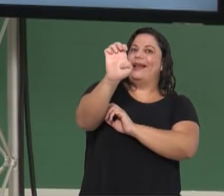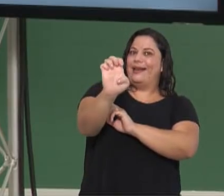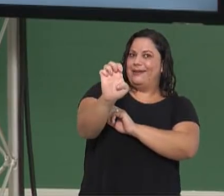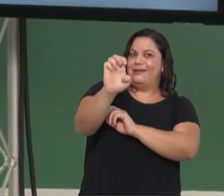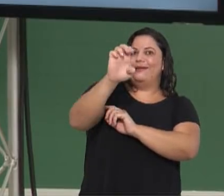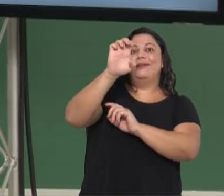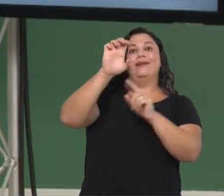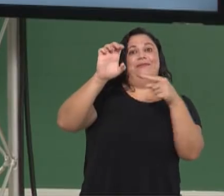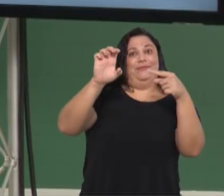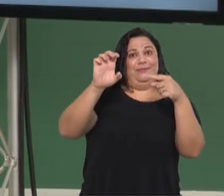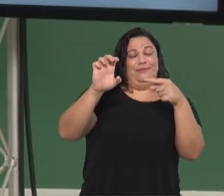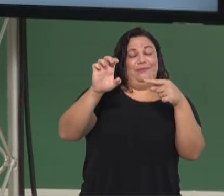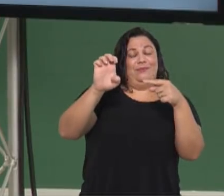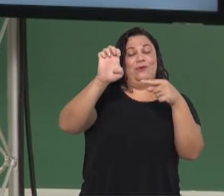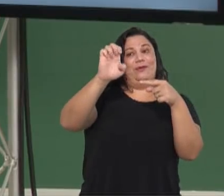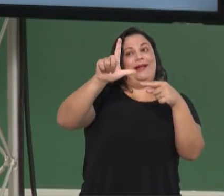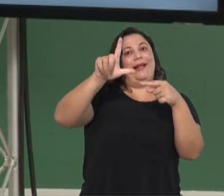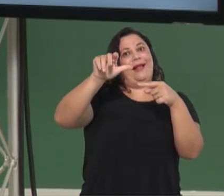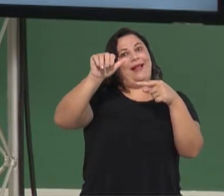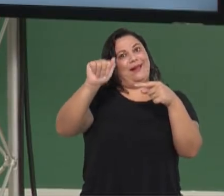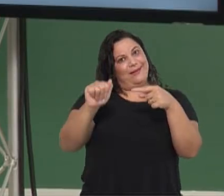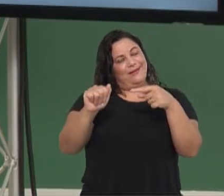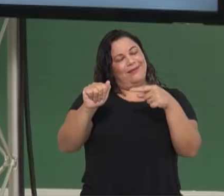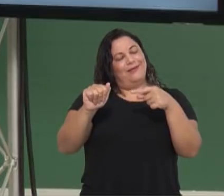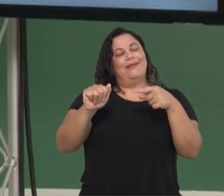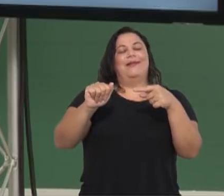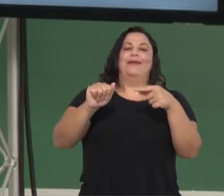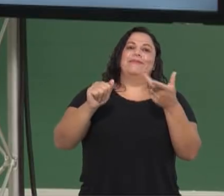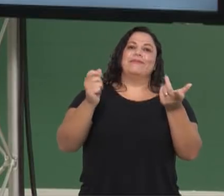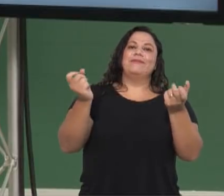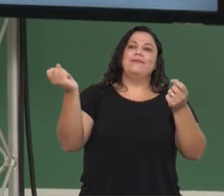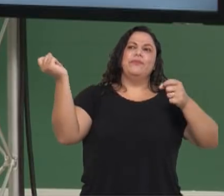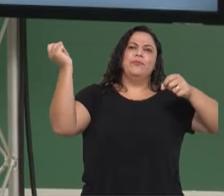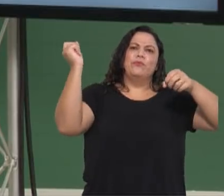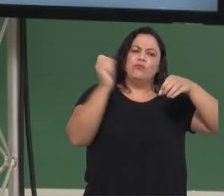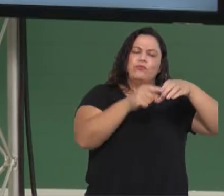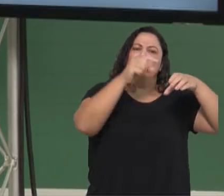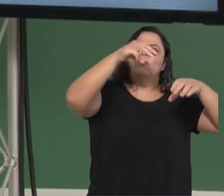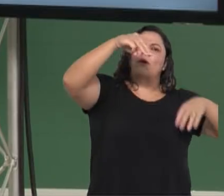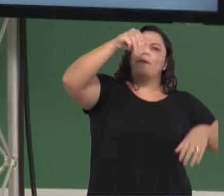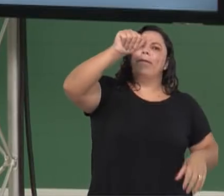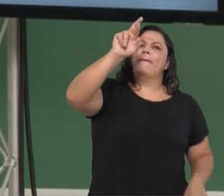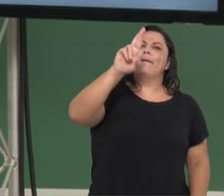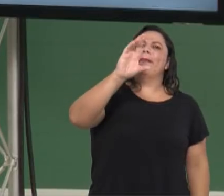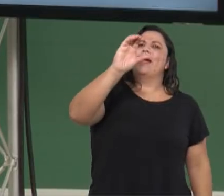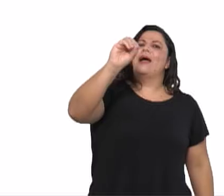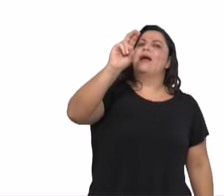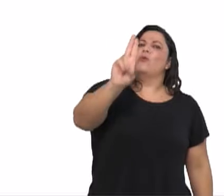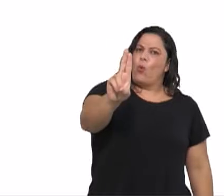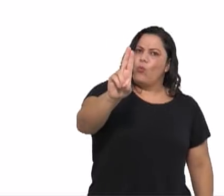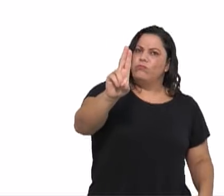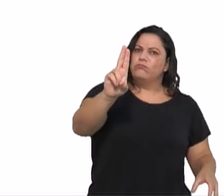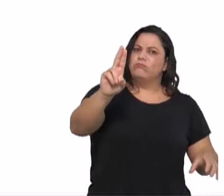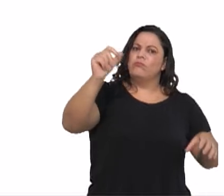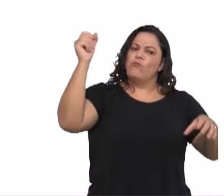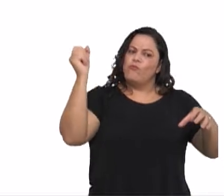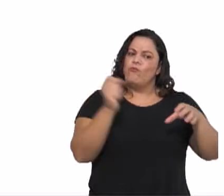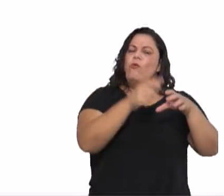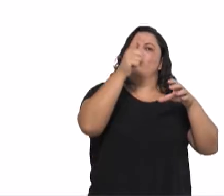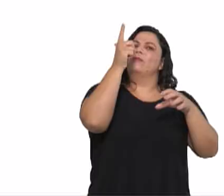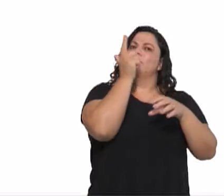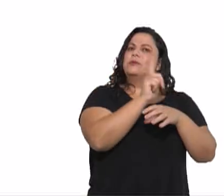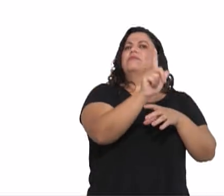pessoa. Marcou. Já foi, mas foi uma pessoa. Então, ele pode